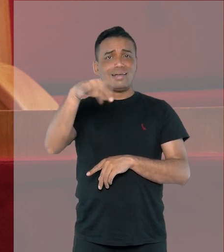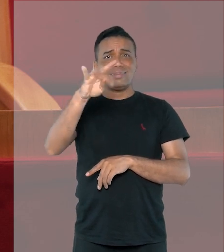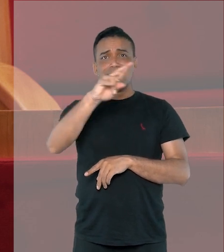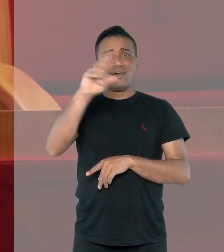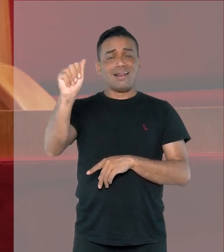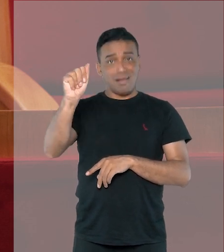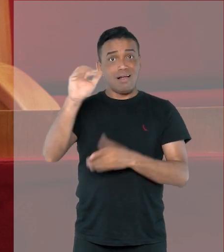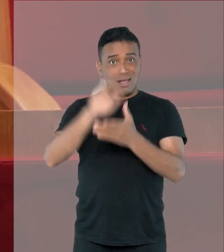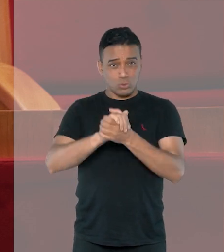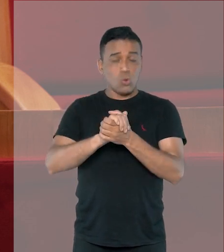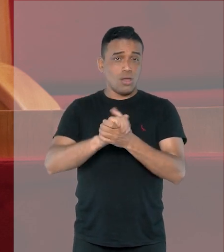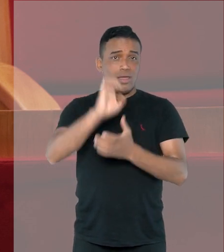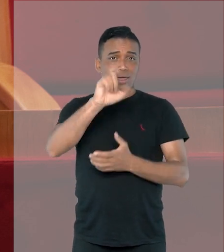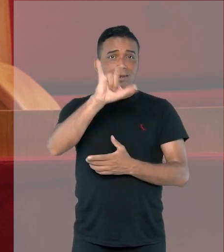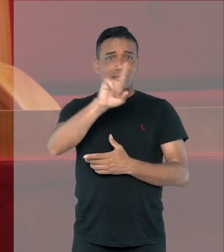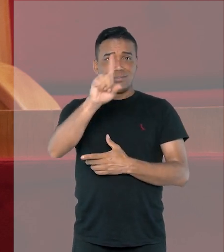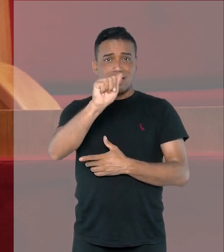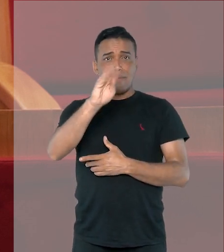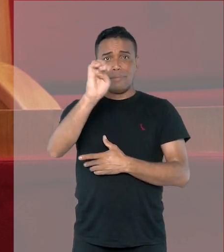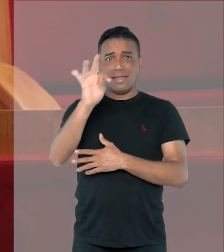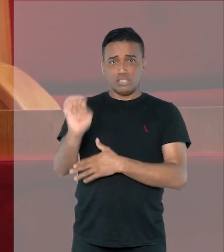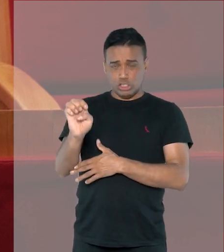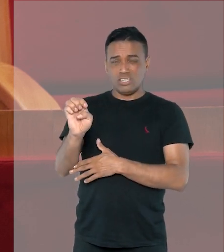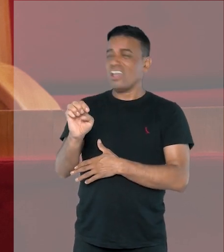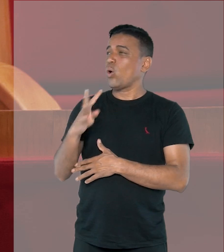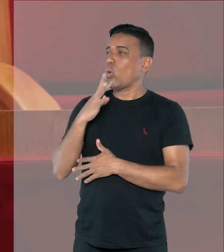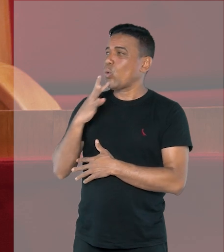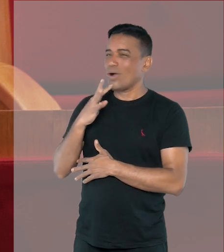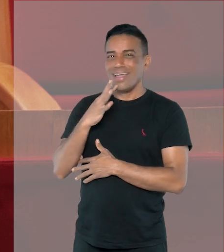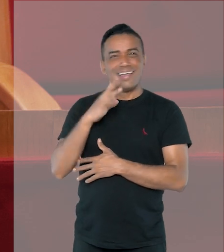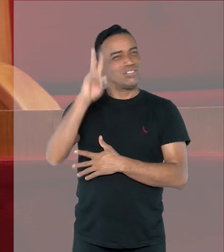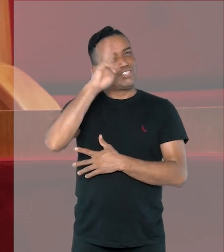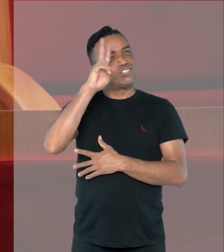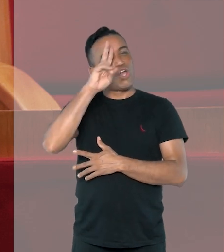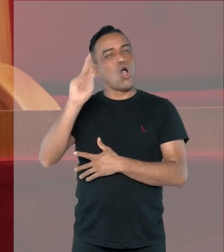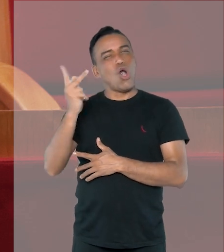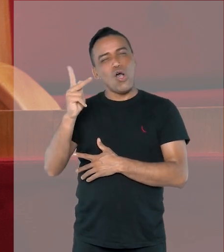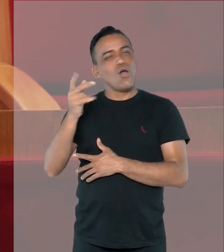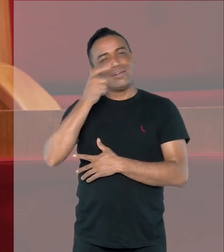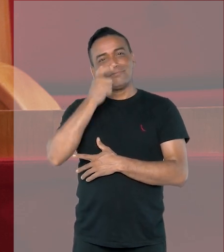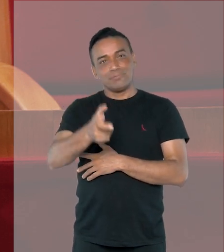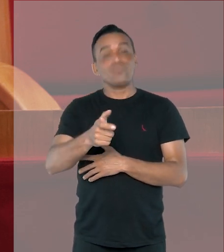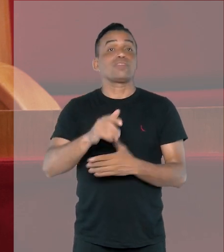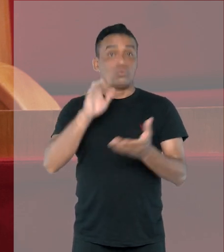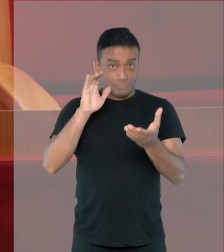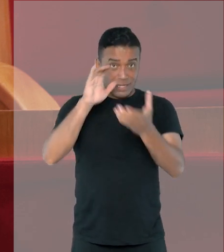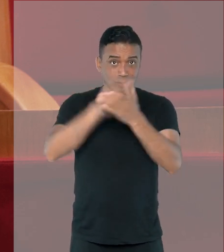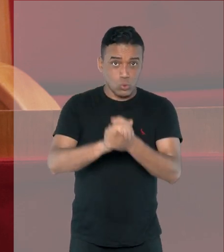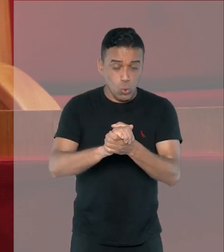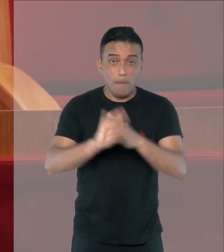Eu conheço também essa história muito interessante. Então, casou, mas ele não podia, quer